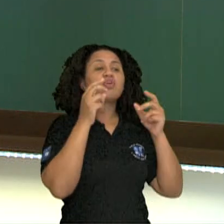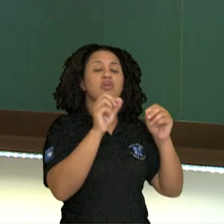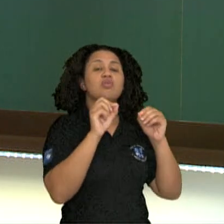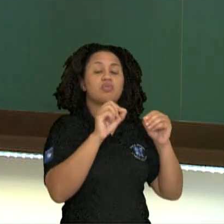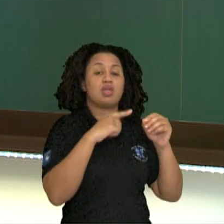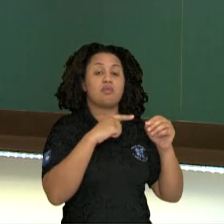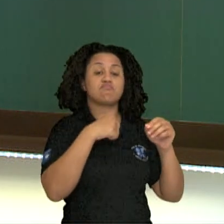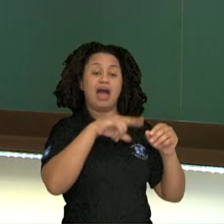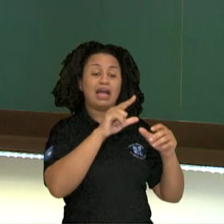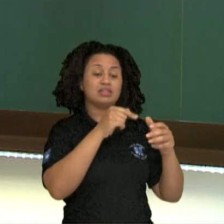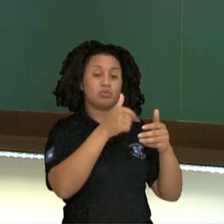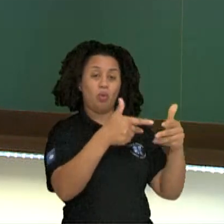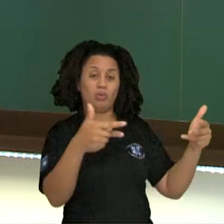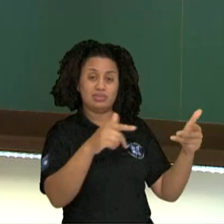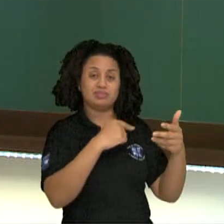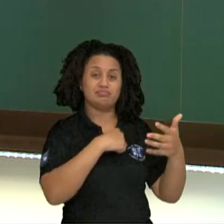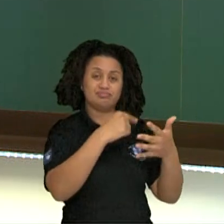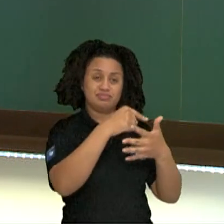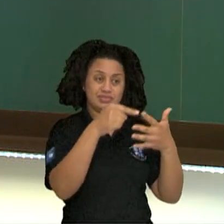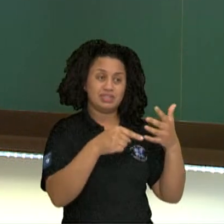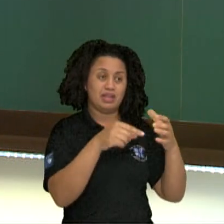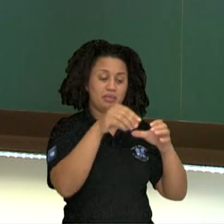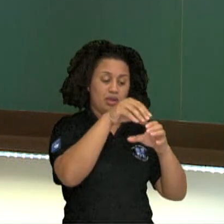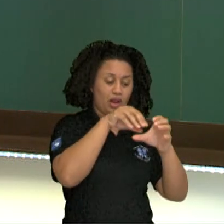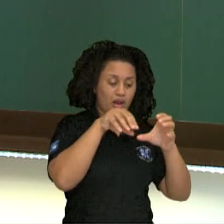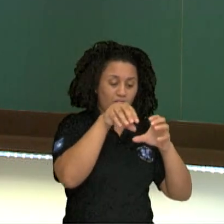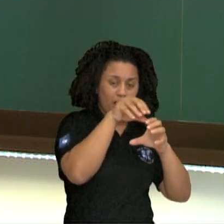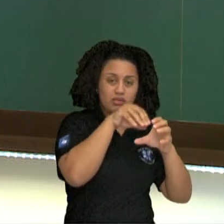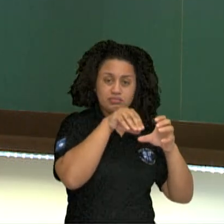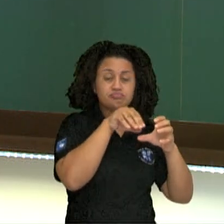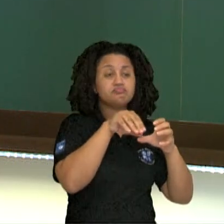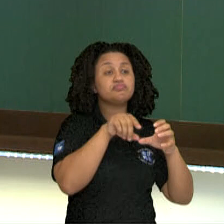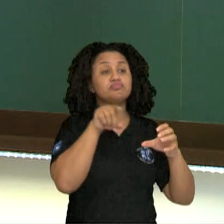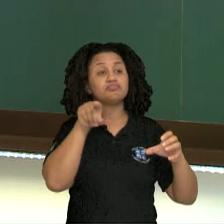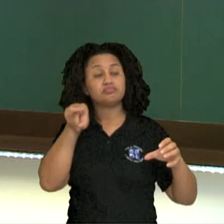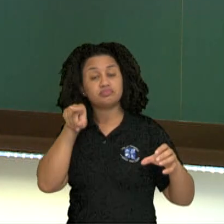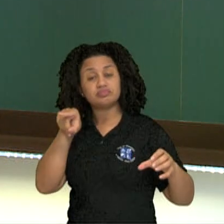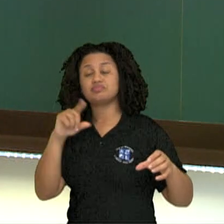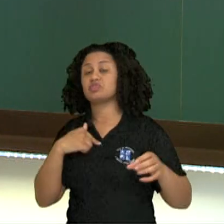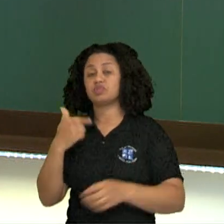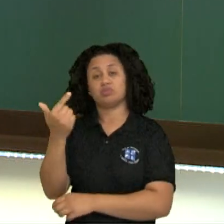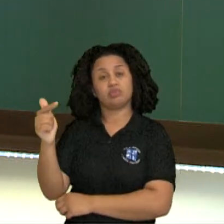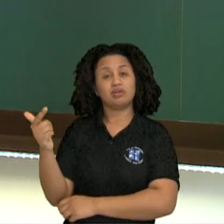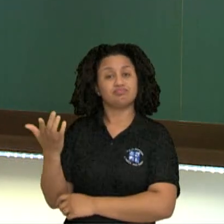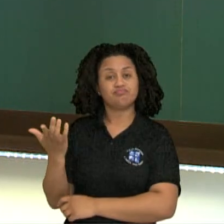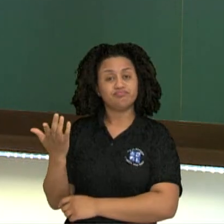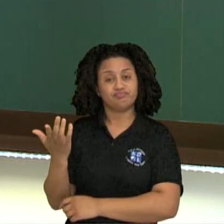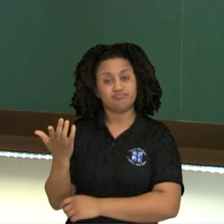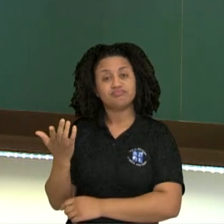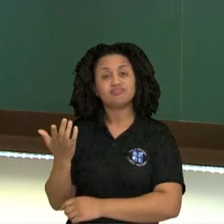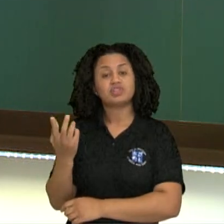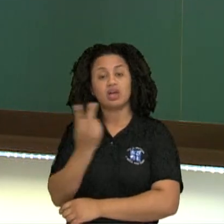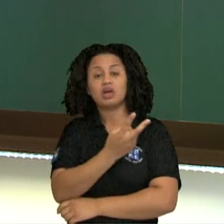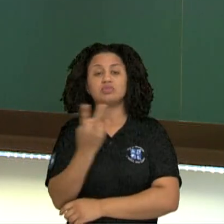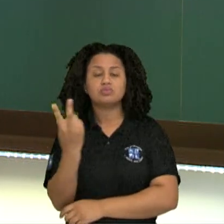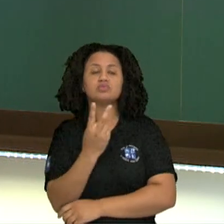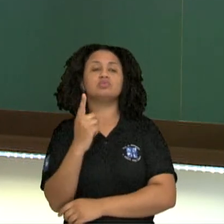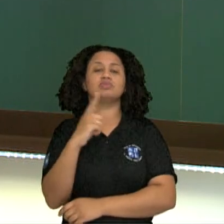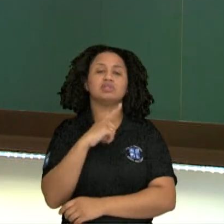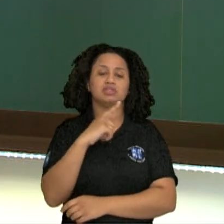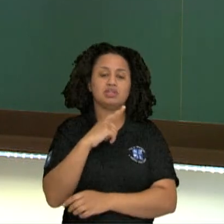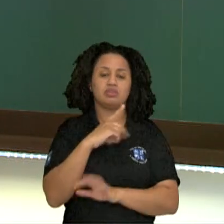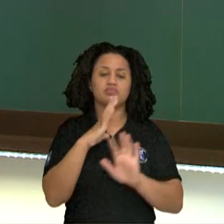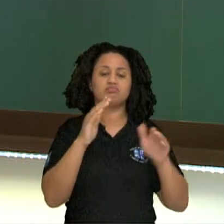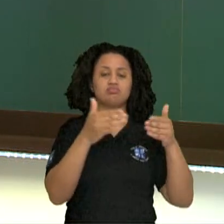chamada complexidade de organelas que não tem na célula procarionte embora as duas tenho